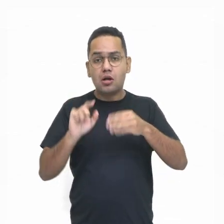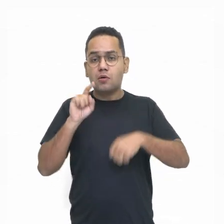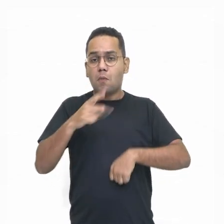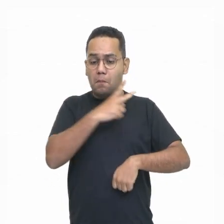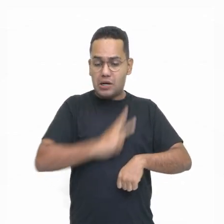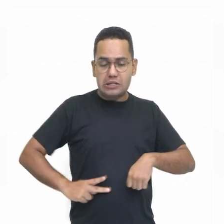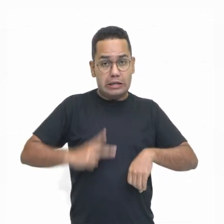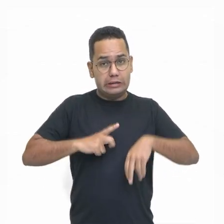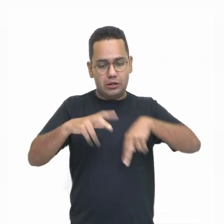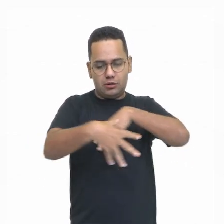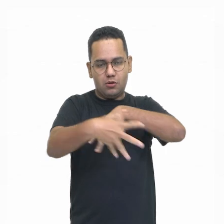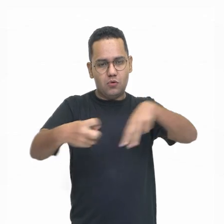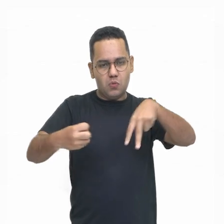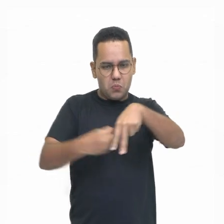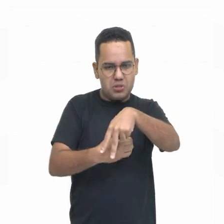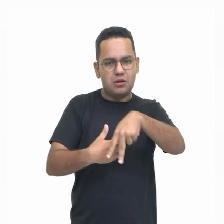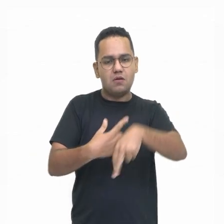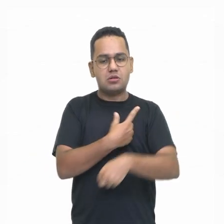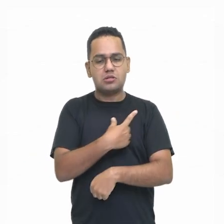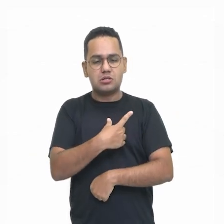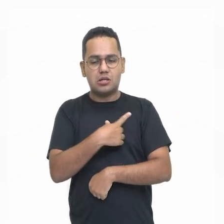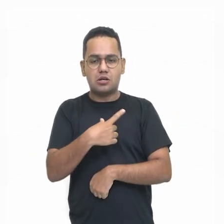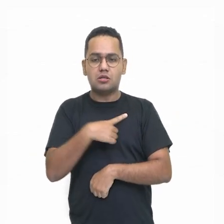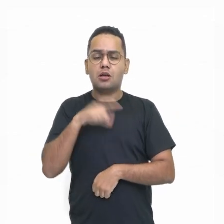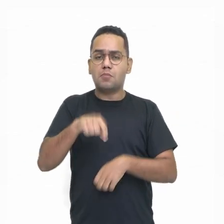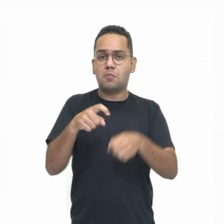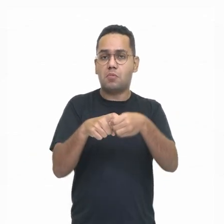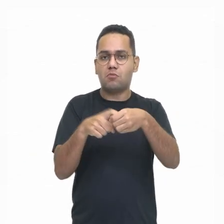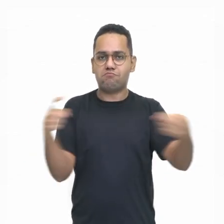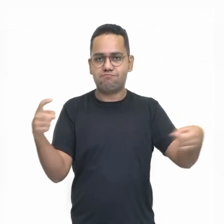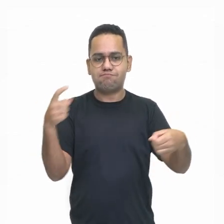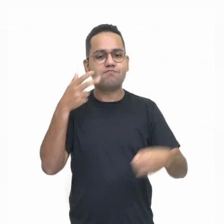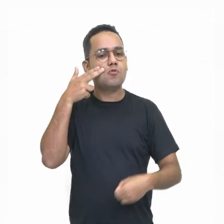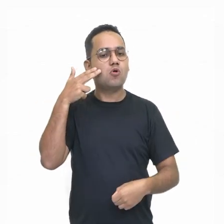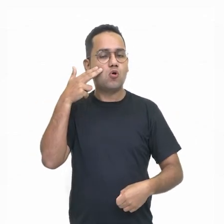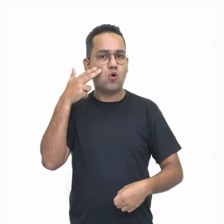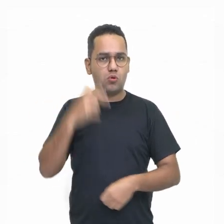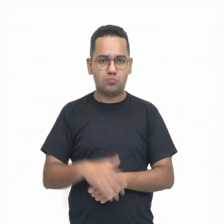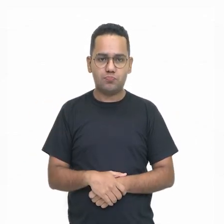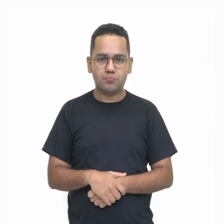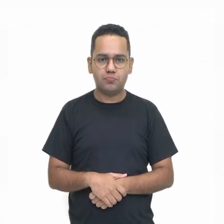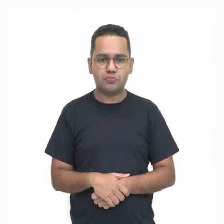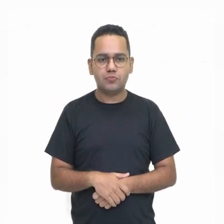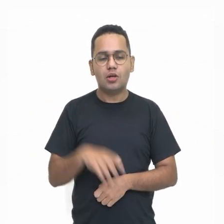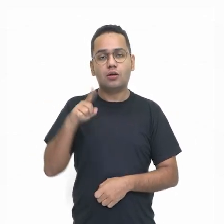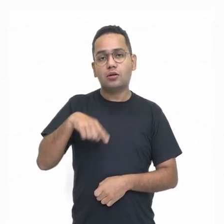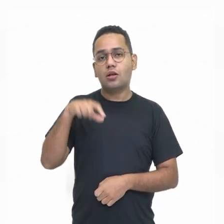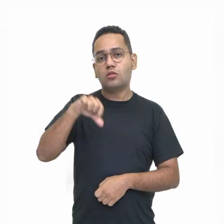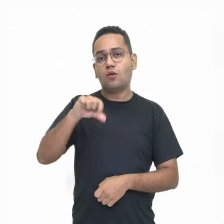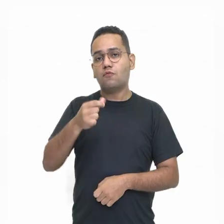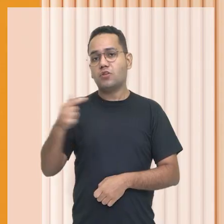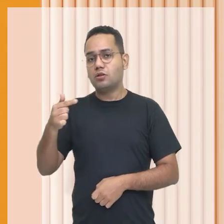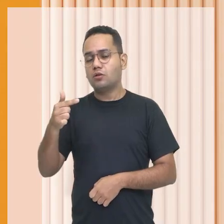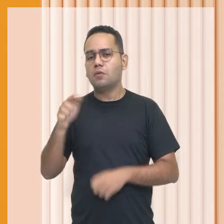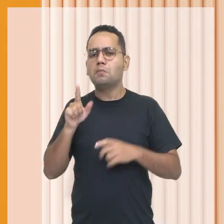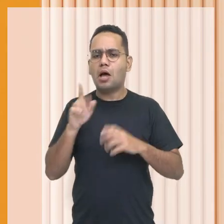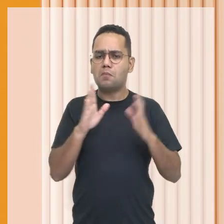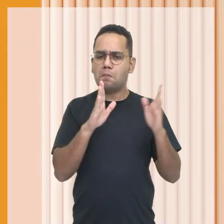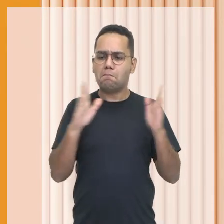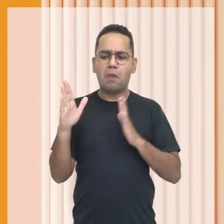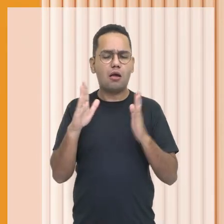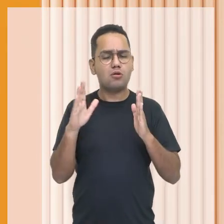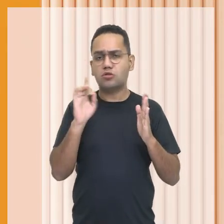Collor em 1992. Ou seja, ele passou apenas 2 anos governando o Brasil